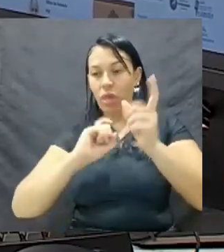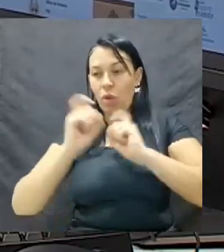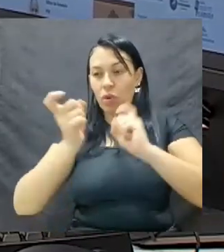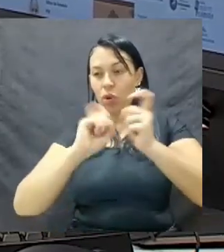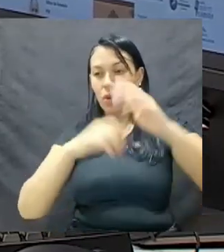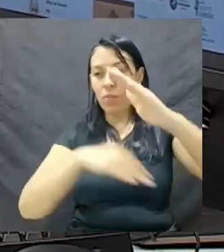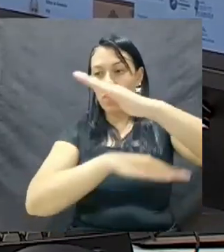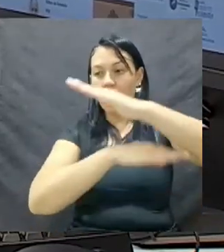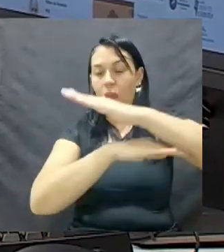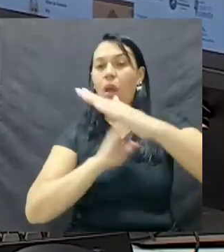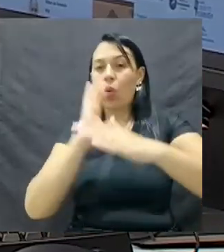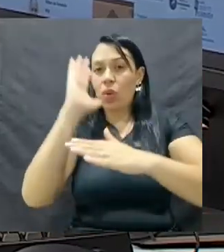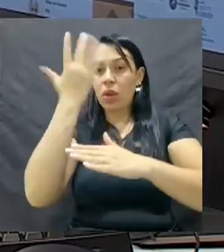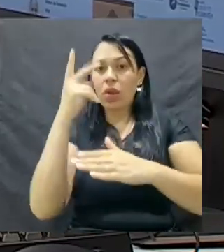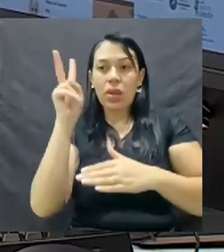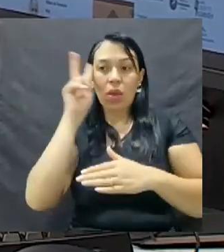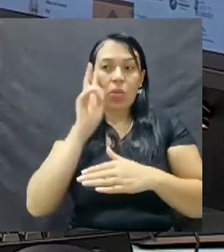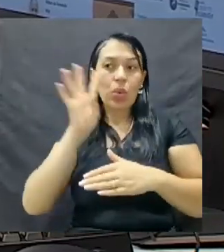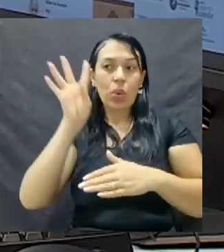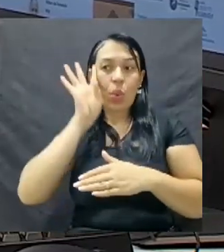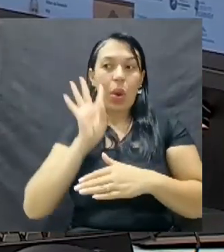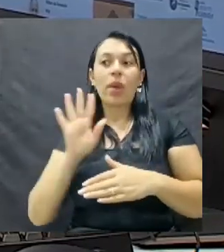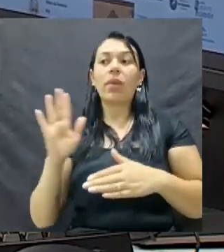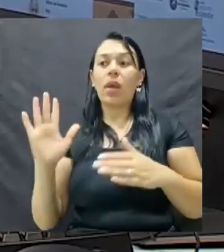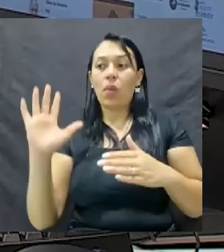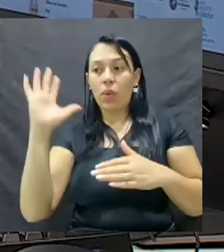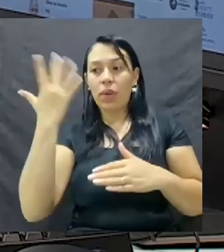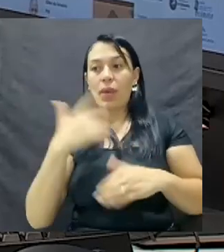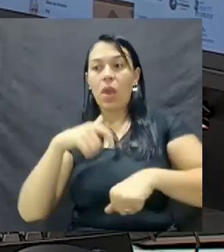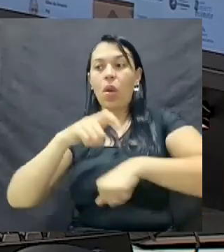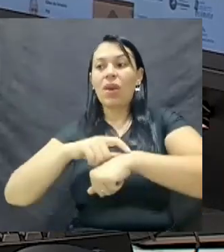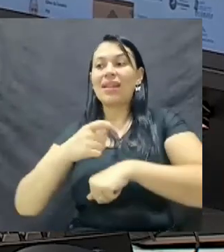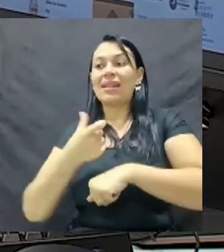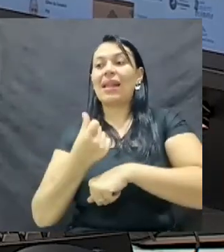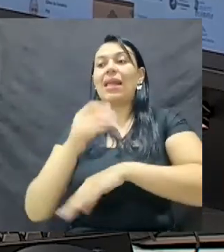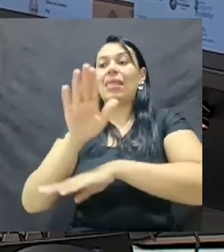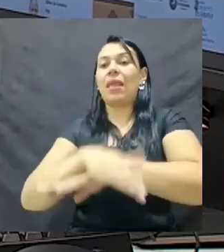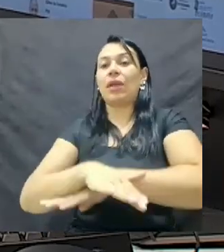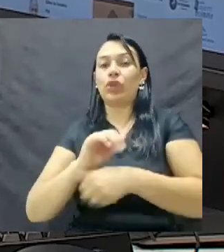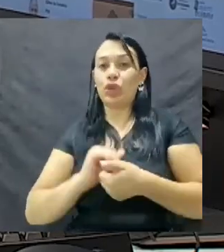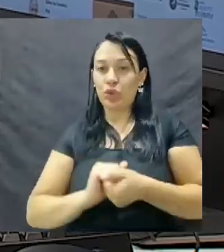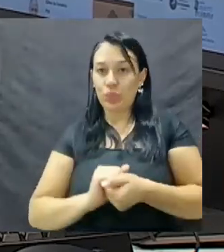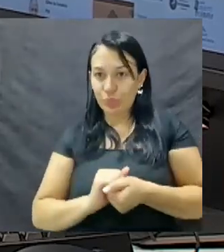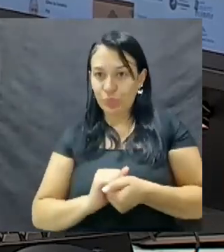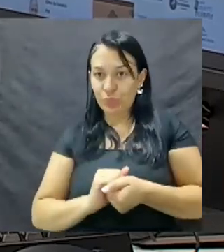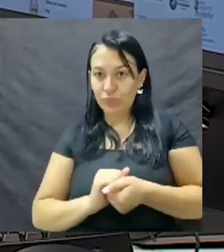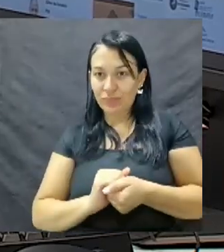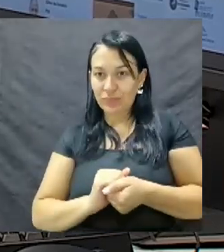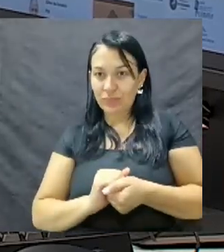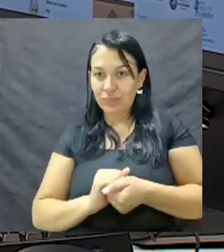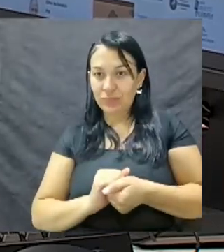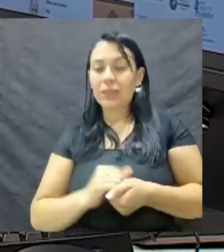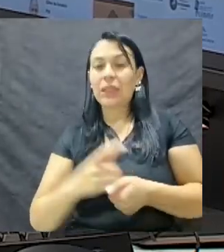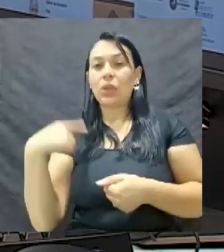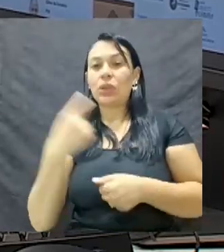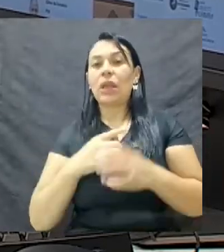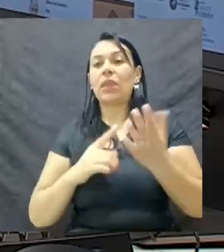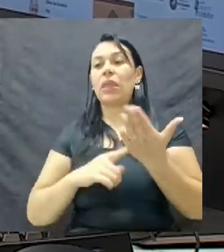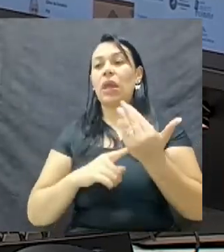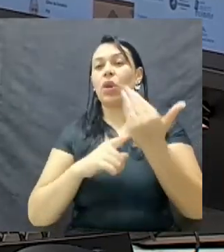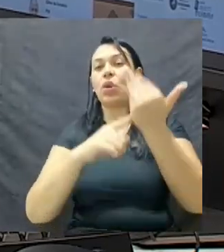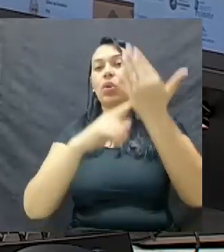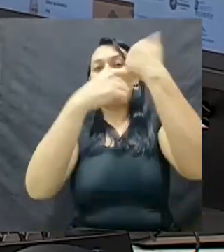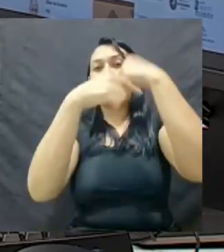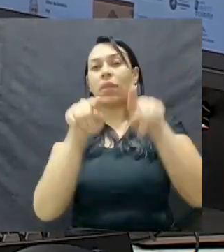e quartas-feiras a partir das 6 da tarde. O nosso aparato de tecnologia também está sob